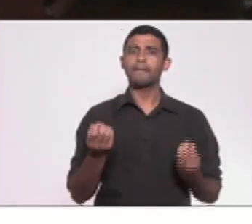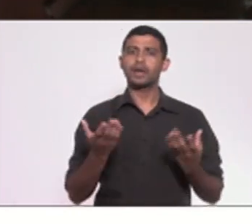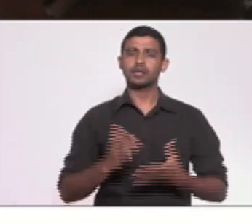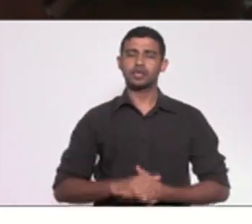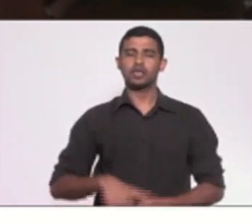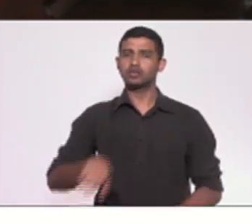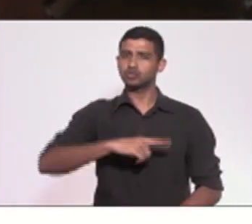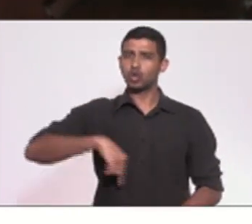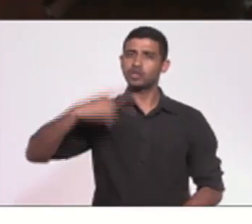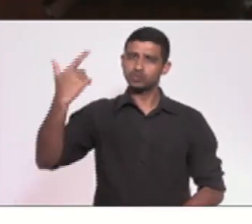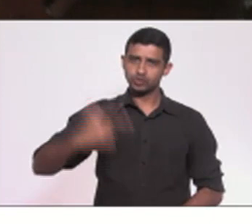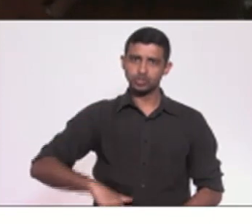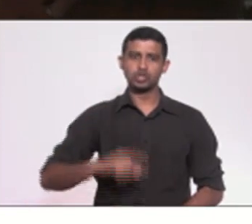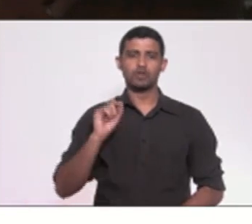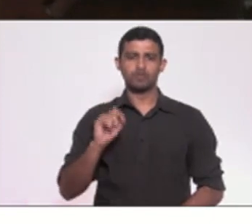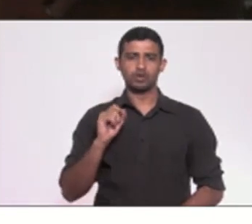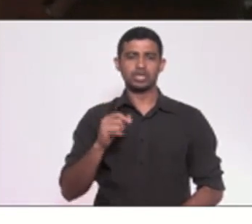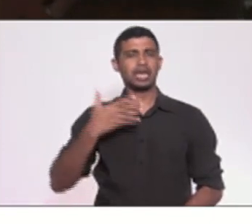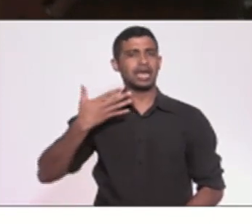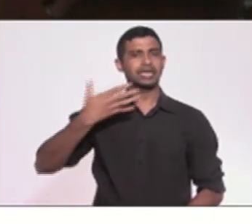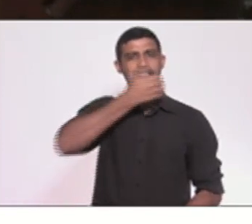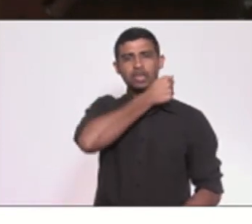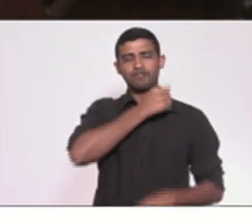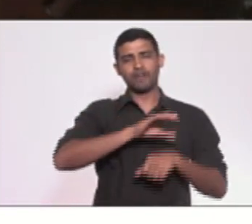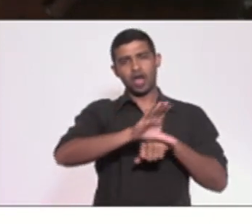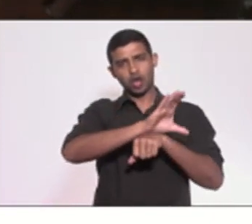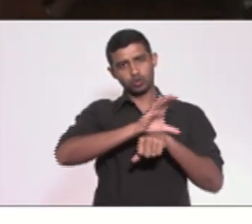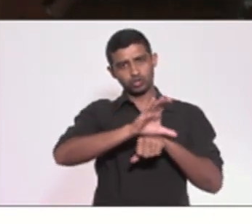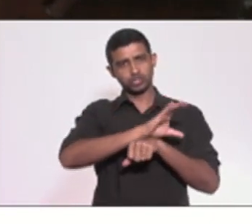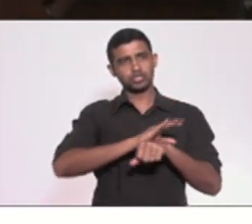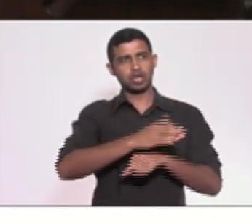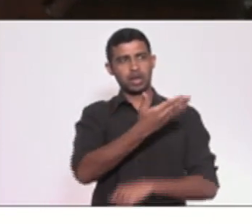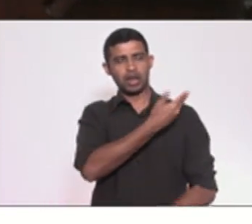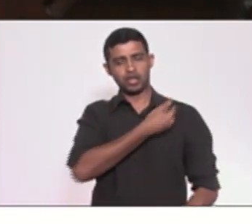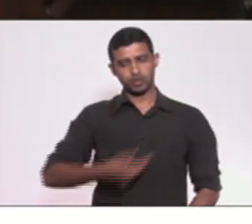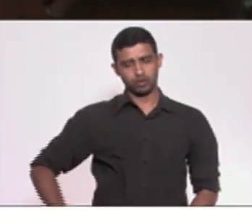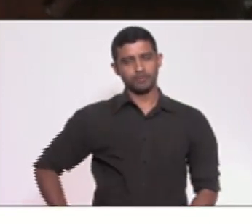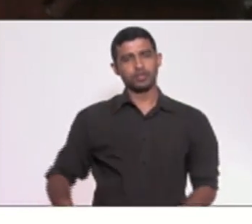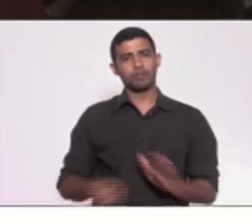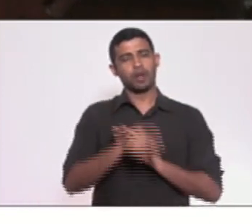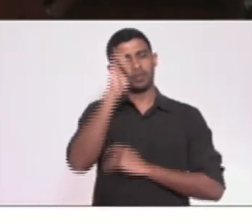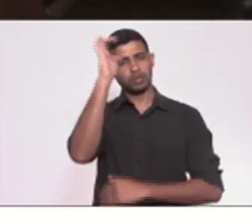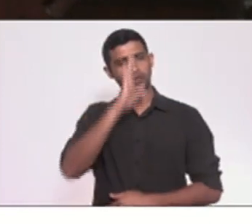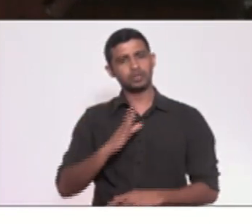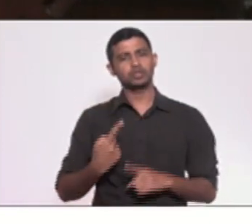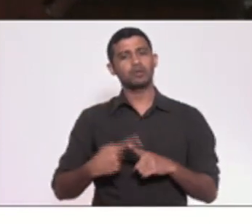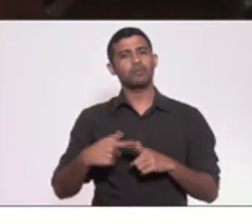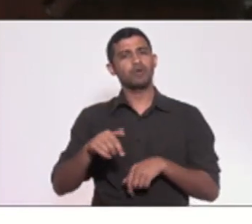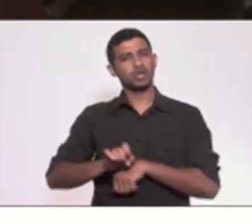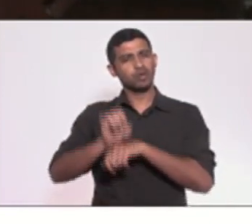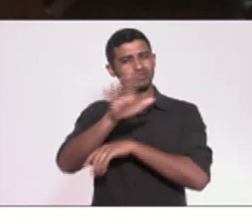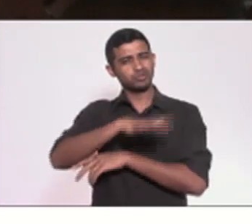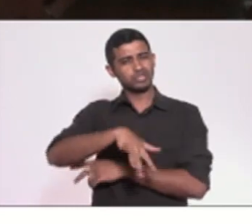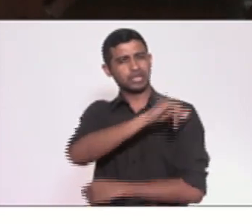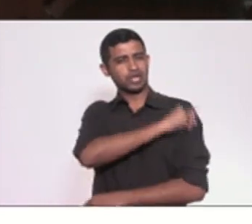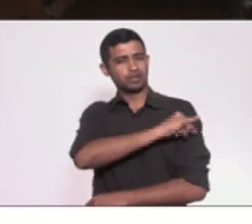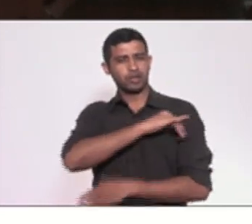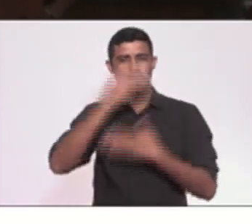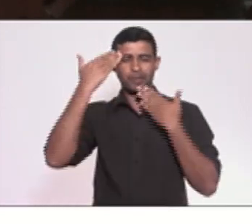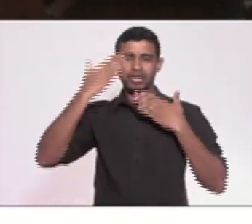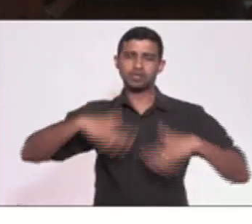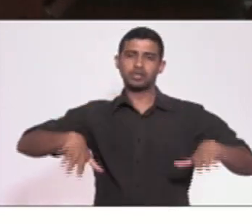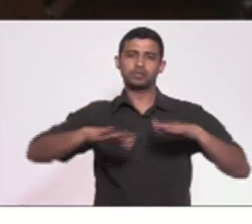mais uma vez, salvemos a Constituição da República Federativa do Brasil e o Estado Democrático de Direito. Muito obrigado a